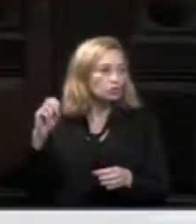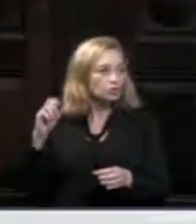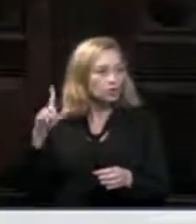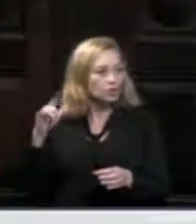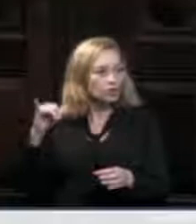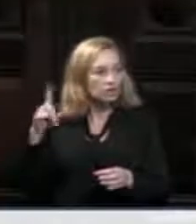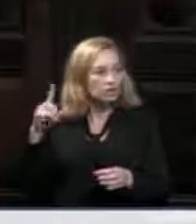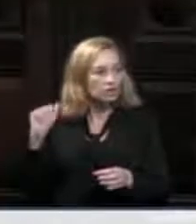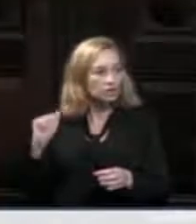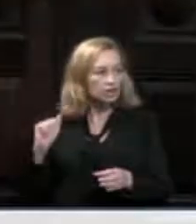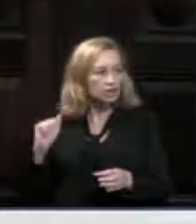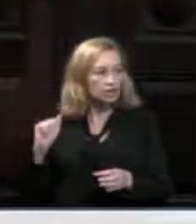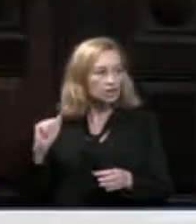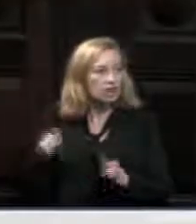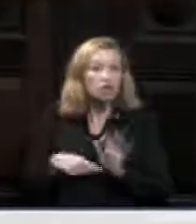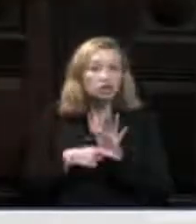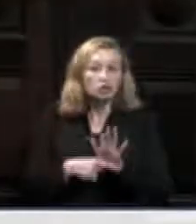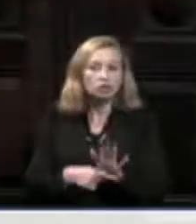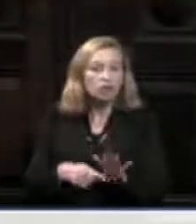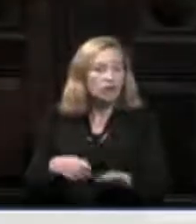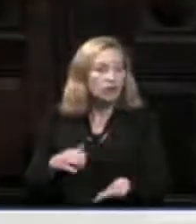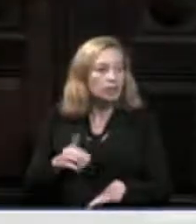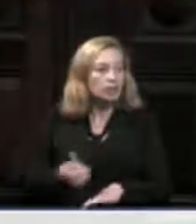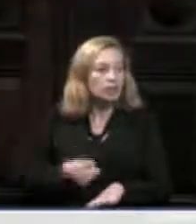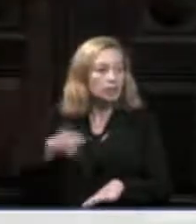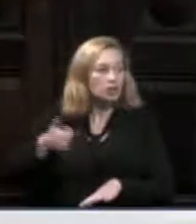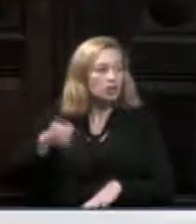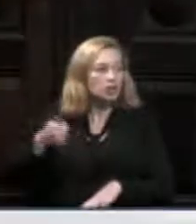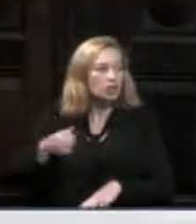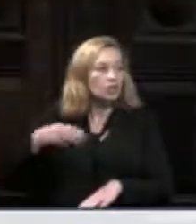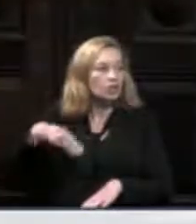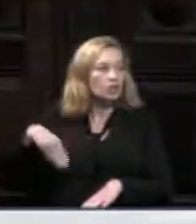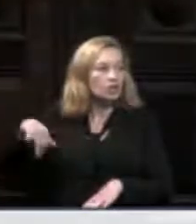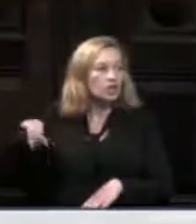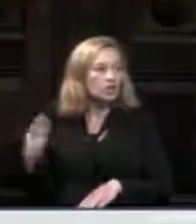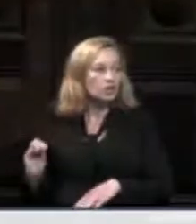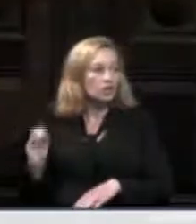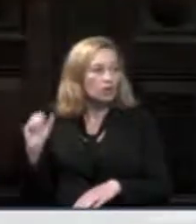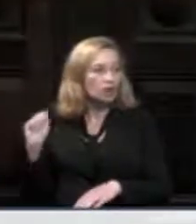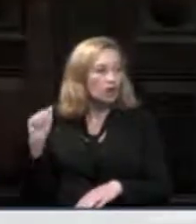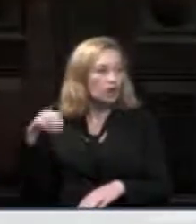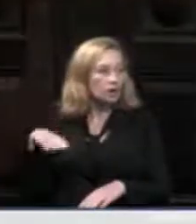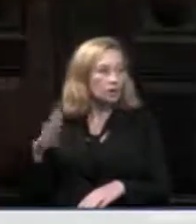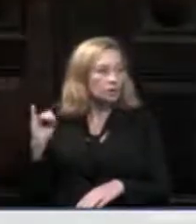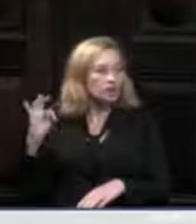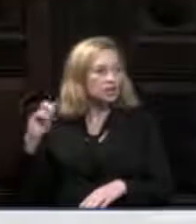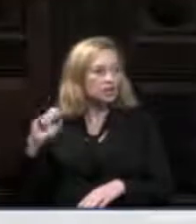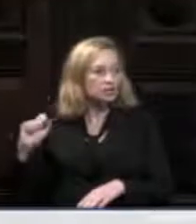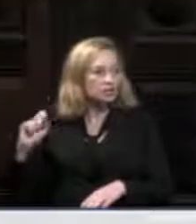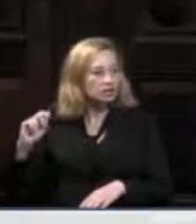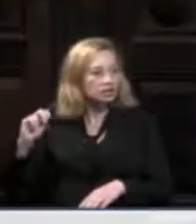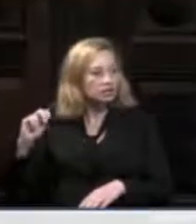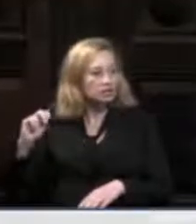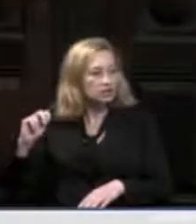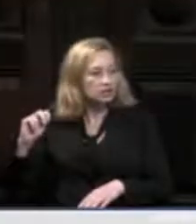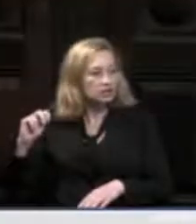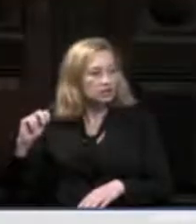maior ao meio ambiente do que a sua efetivação na comunidade, no local onde ela